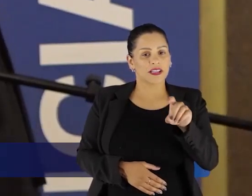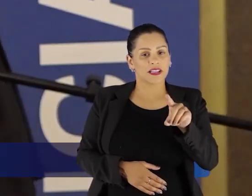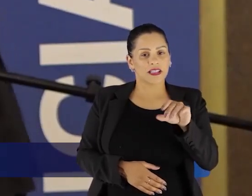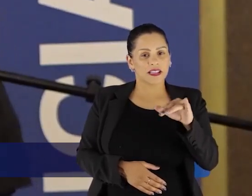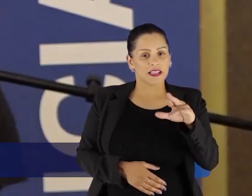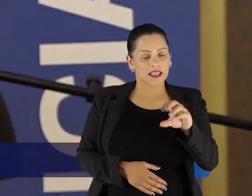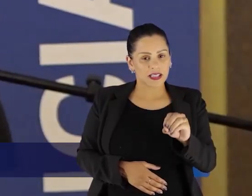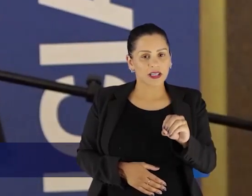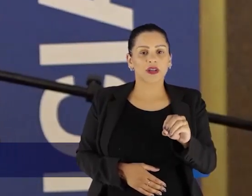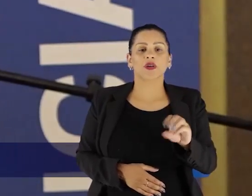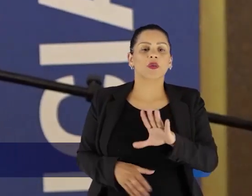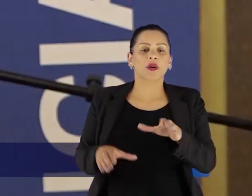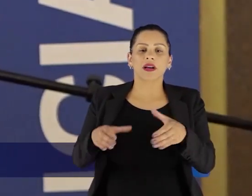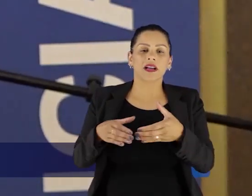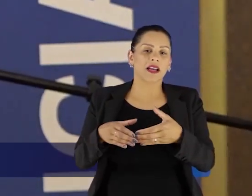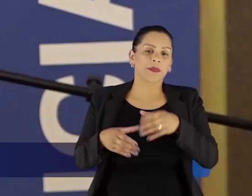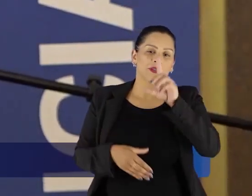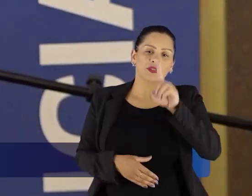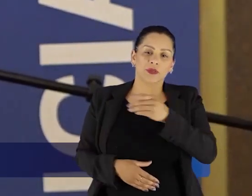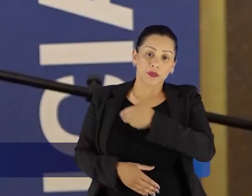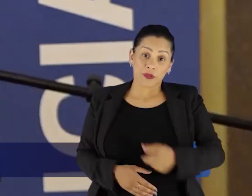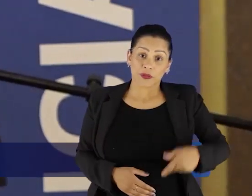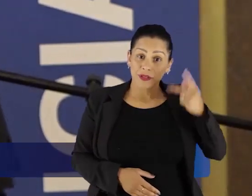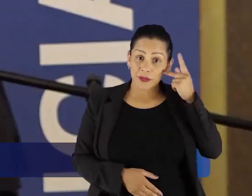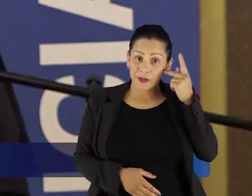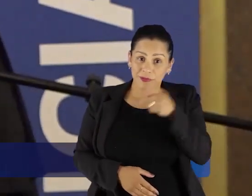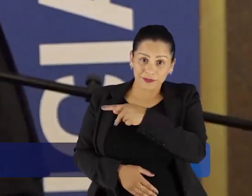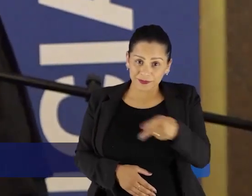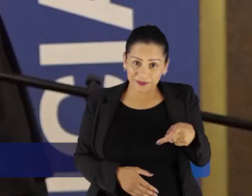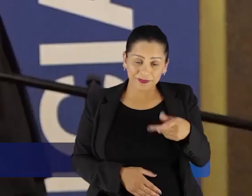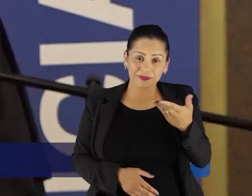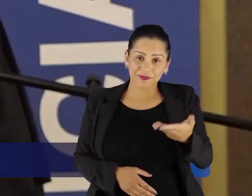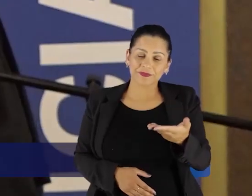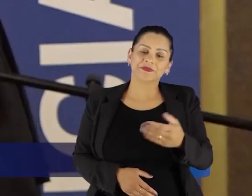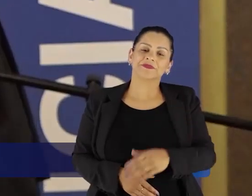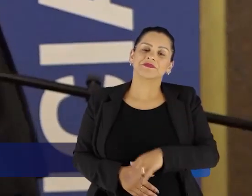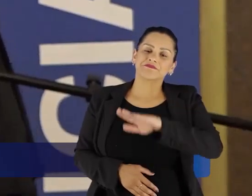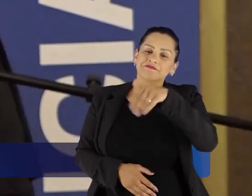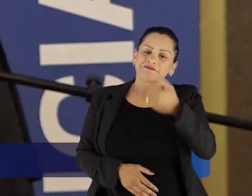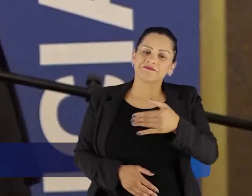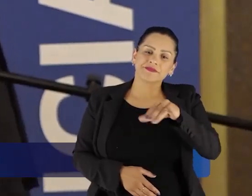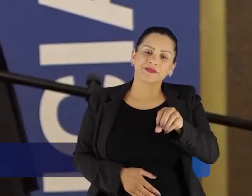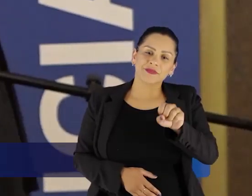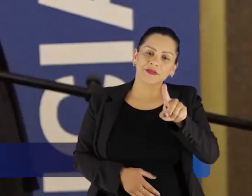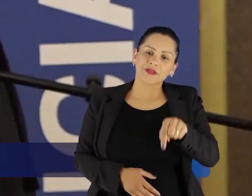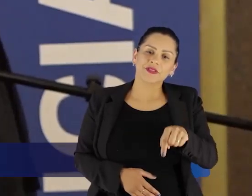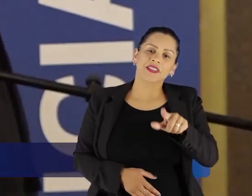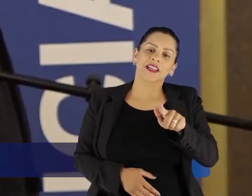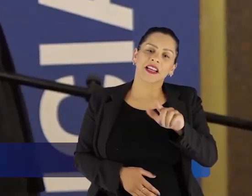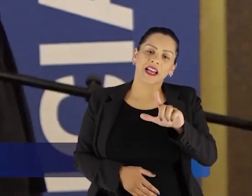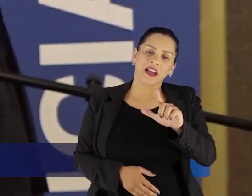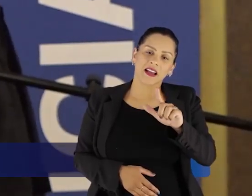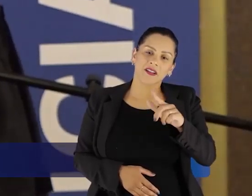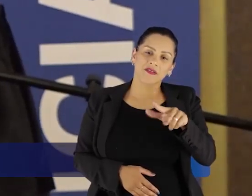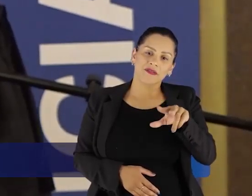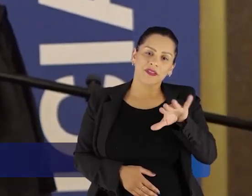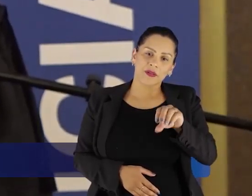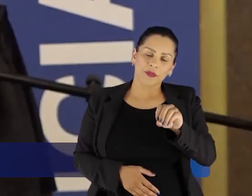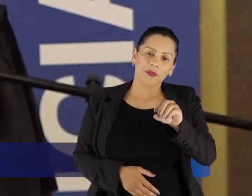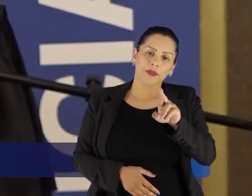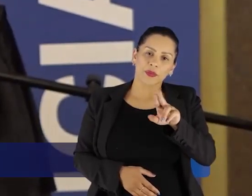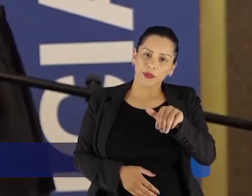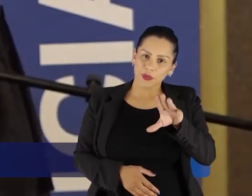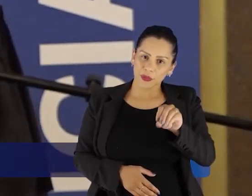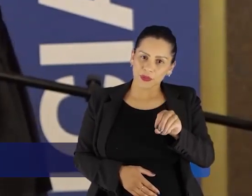seção de direito público do Tribunal de Justiça de São Paulo Excelentíssimo Senhor José Francisco José Galvão Bueno presidente